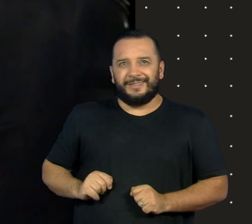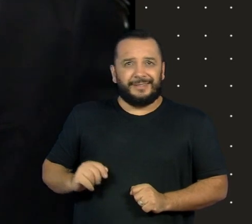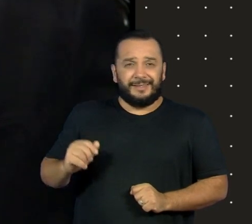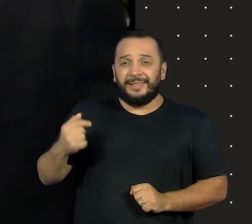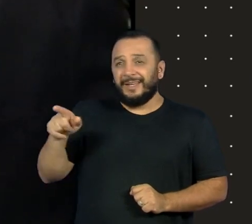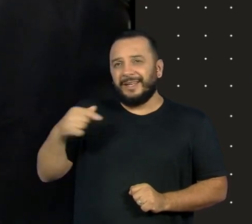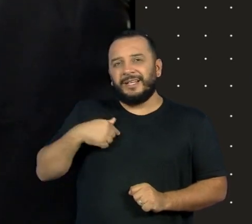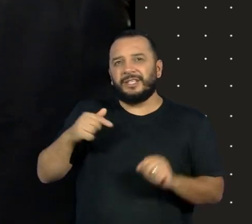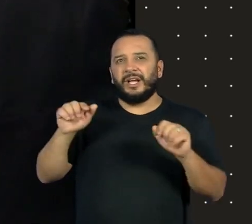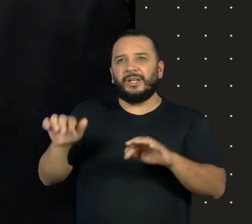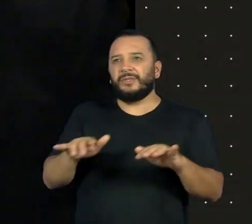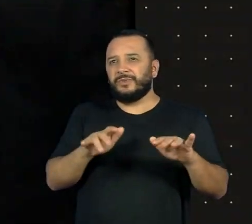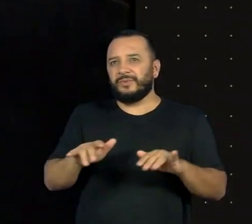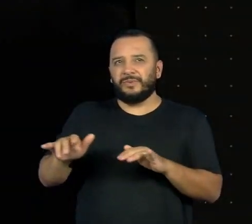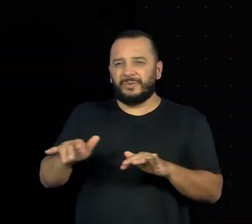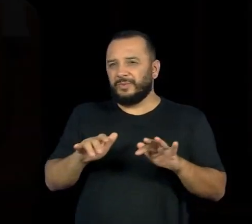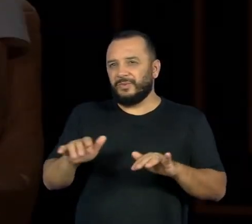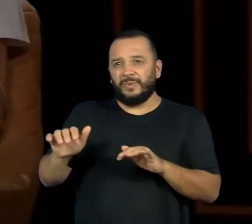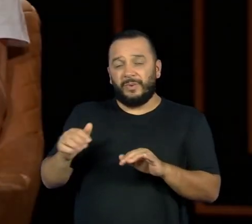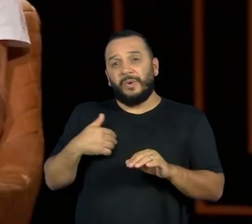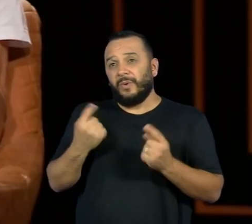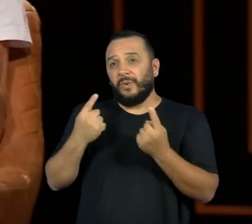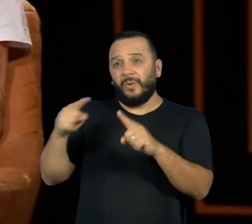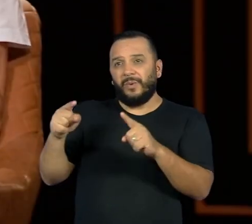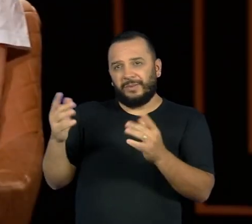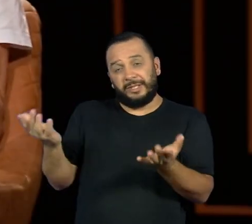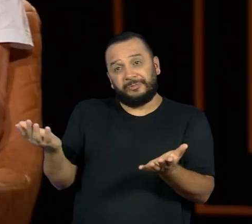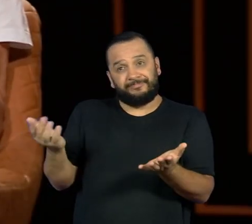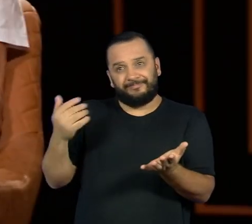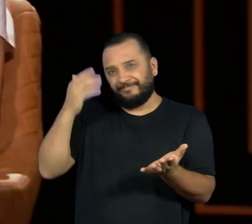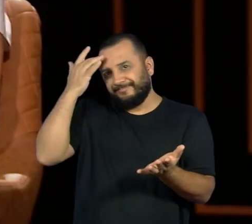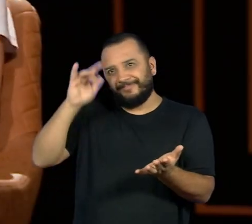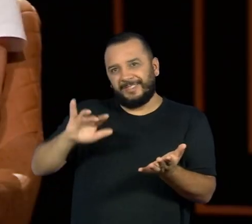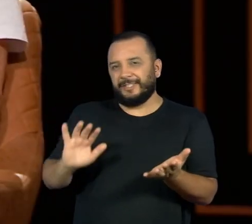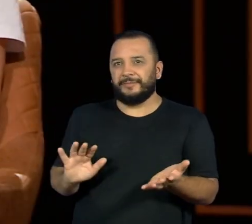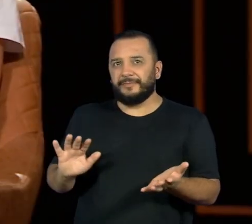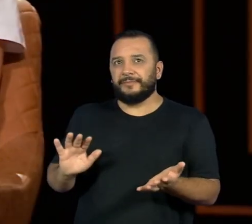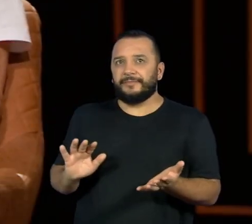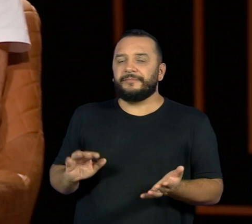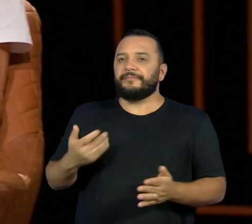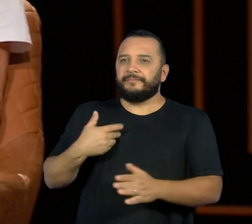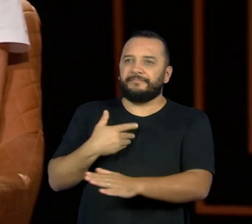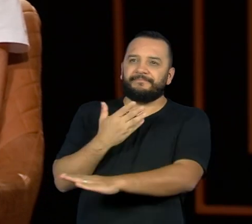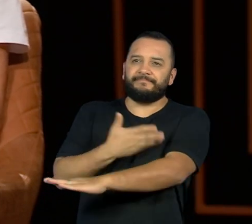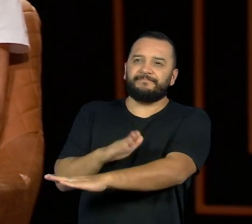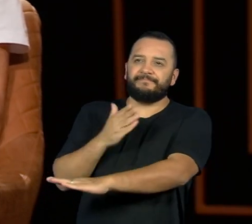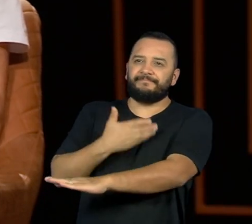ele tocou algum contrabaixo. Cada ensaio, no final,